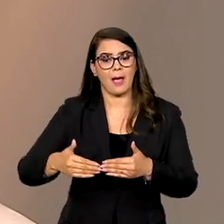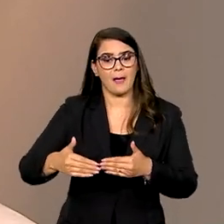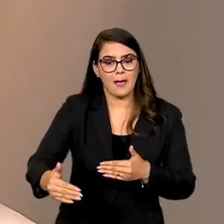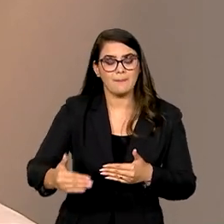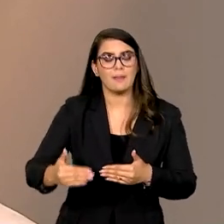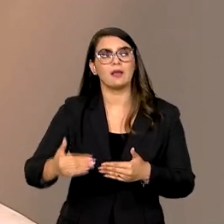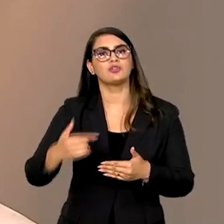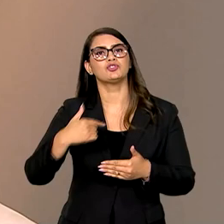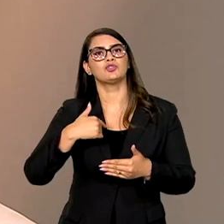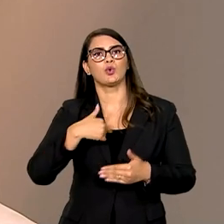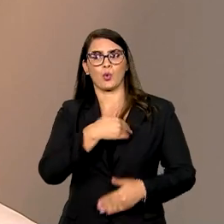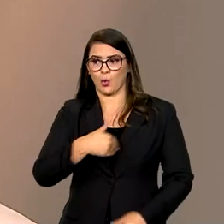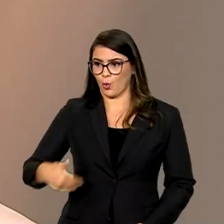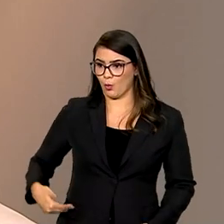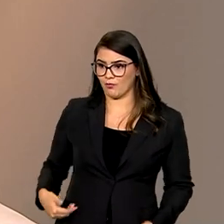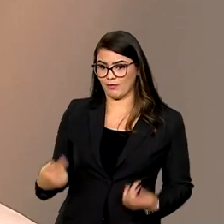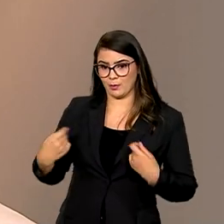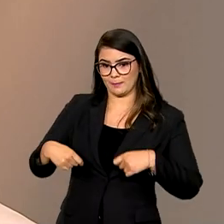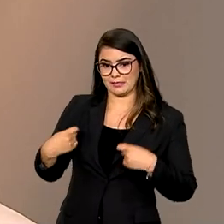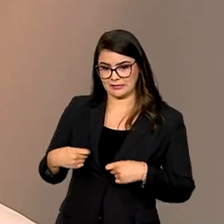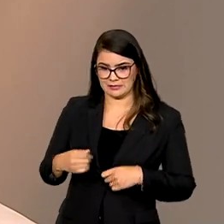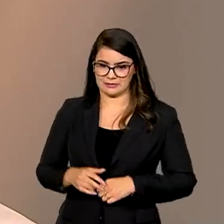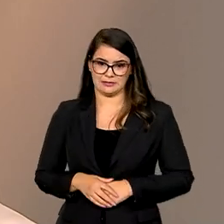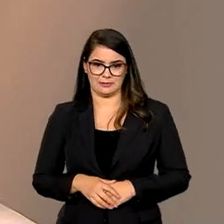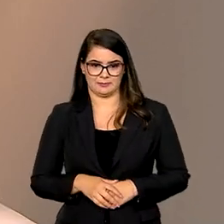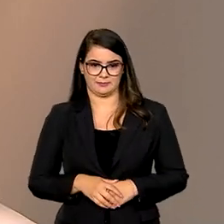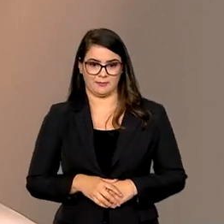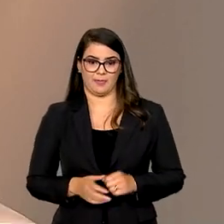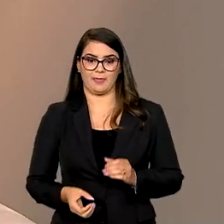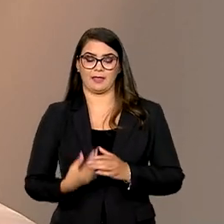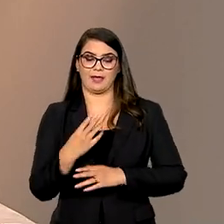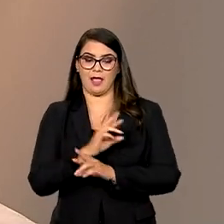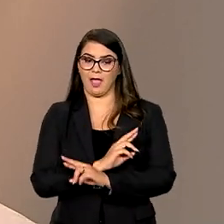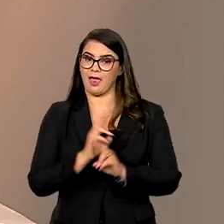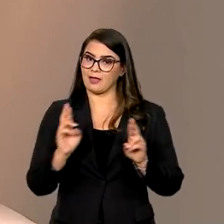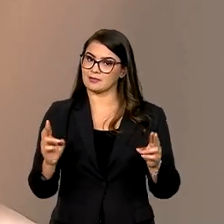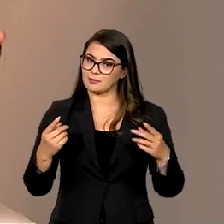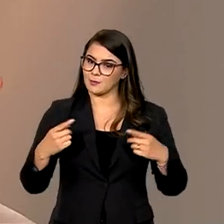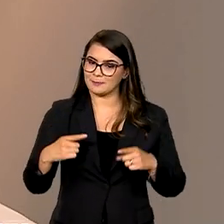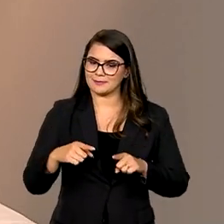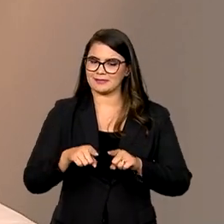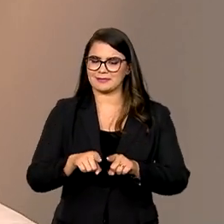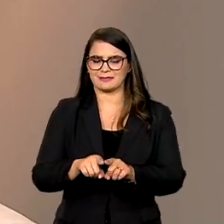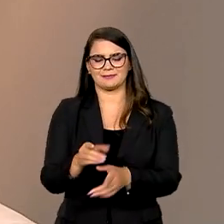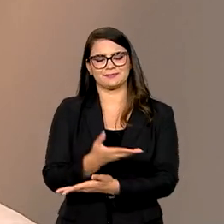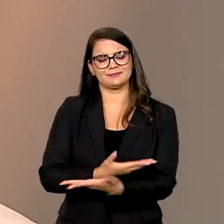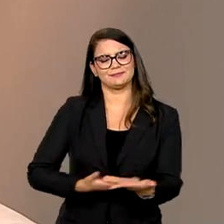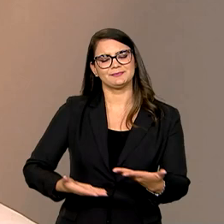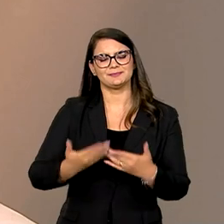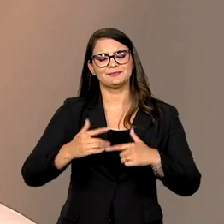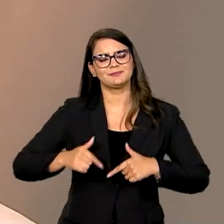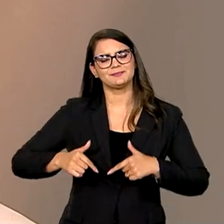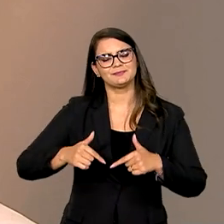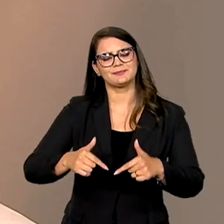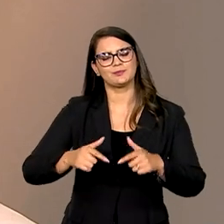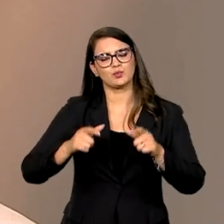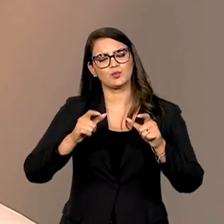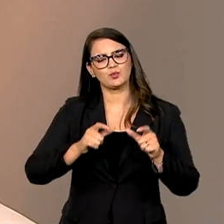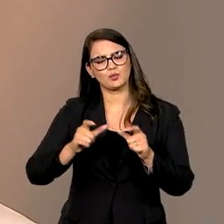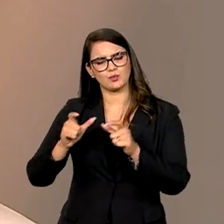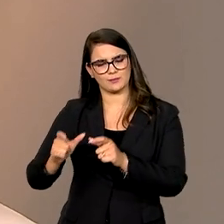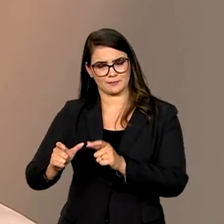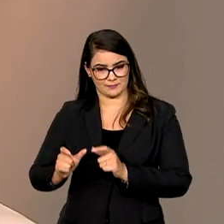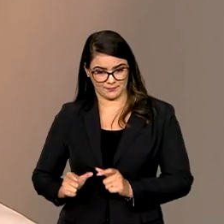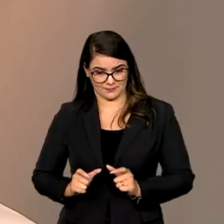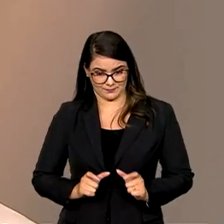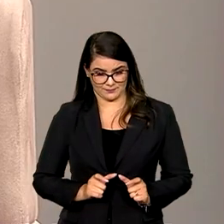uma demanda que o governo federal tenha, né? Estabelecer relações de parceria e cooperação para as ações nos territórios. E,